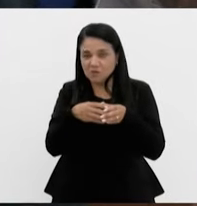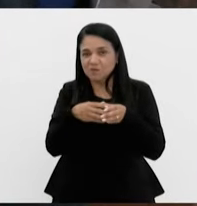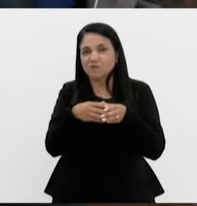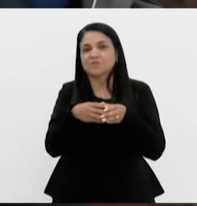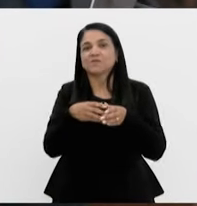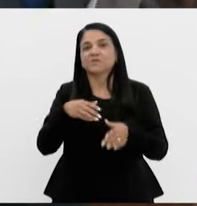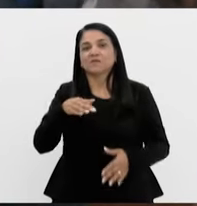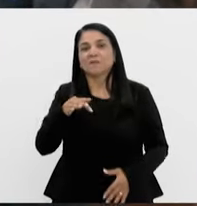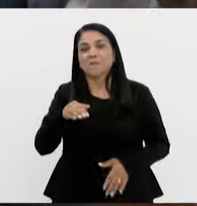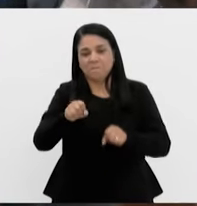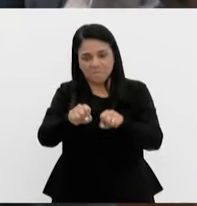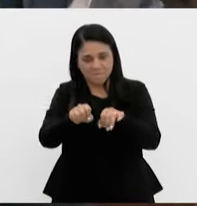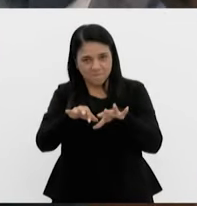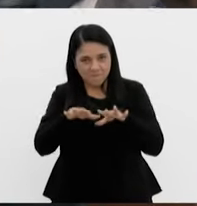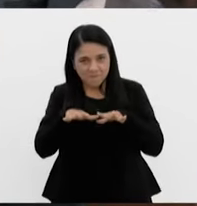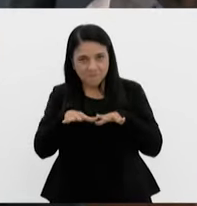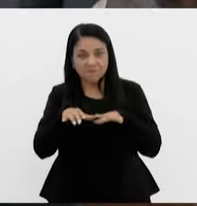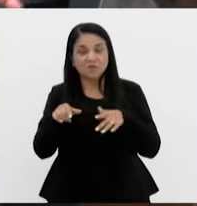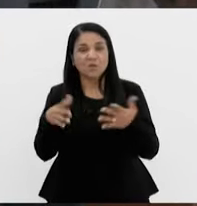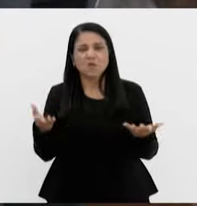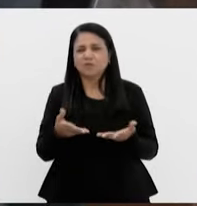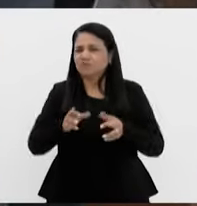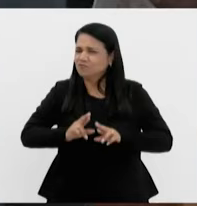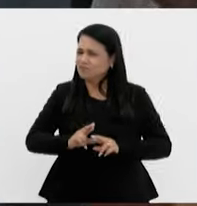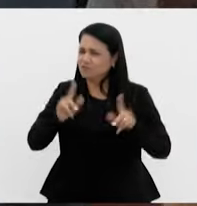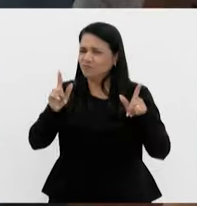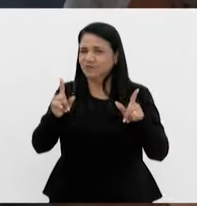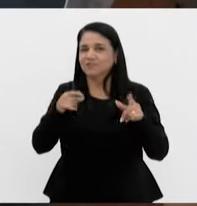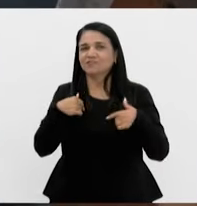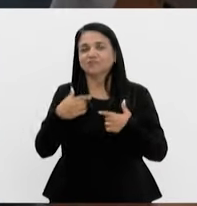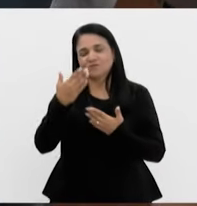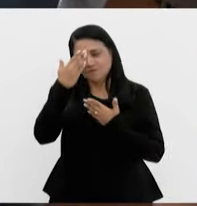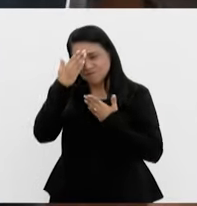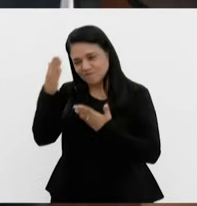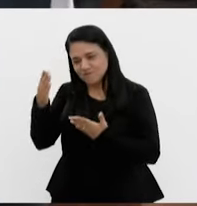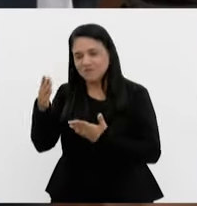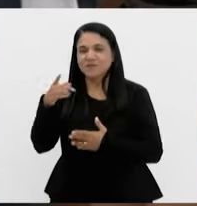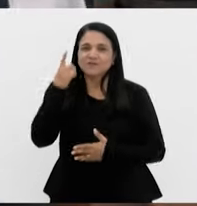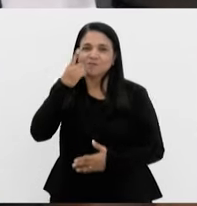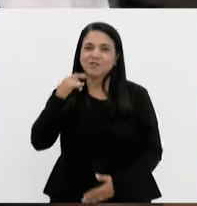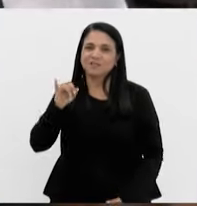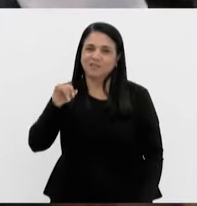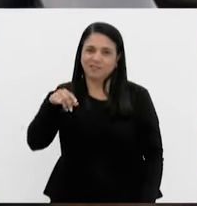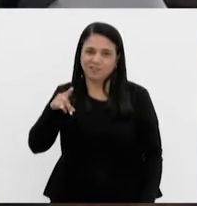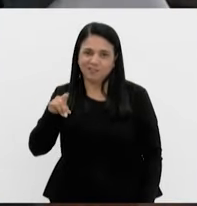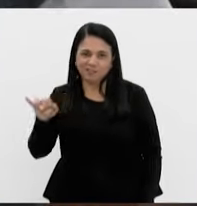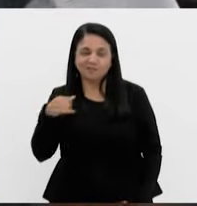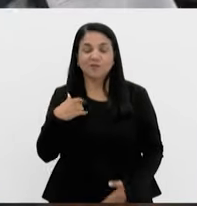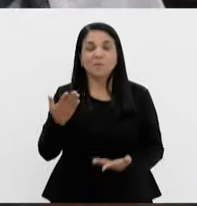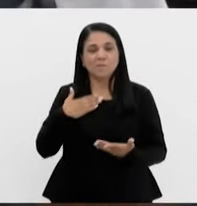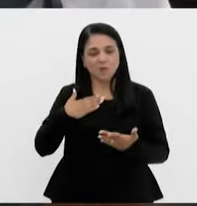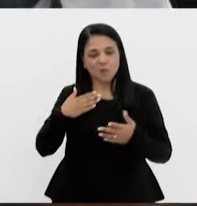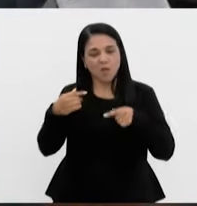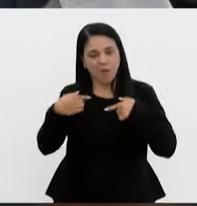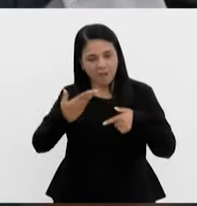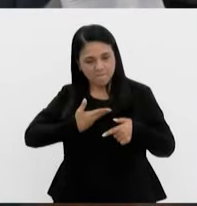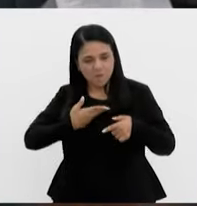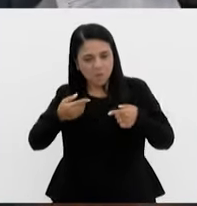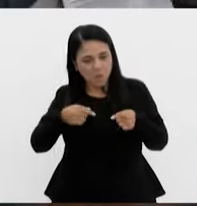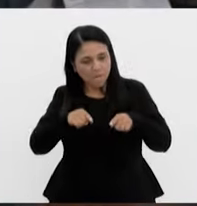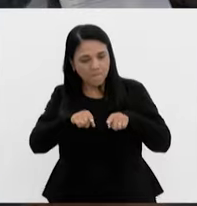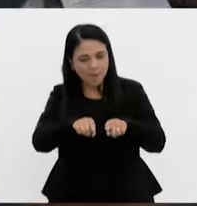e hoje Realmente foi um dia diferenciado agradecer a presença da Índia Nossa deputada do meu parceiro da